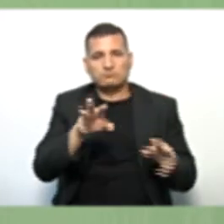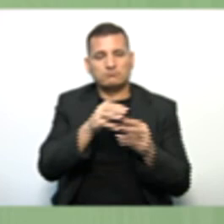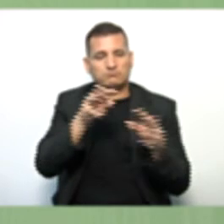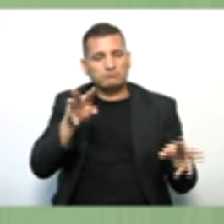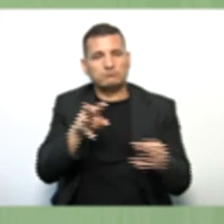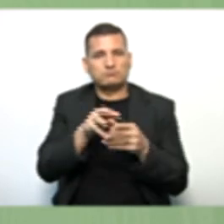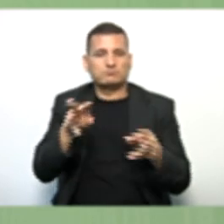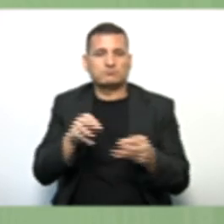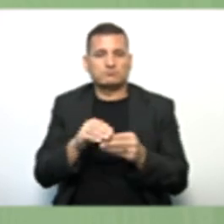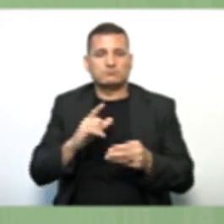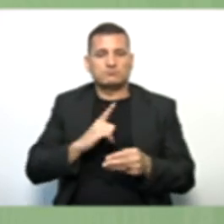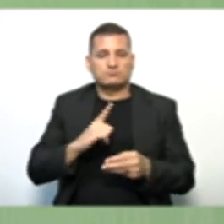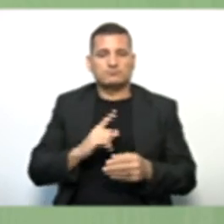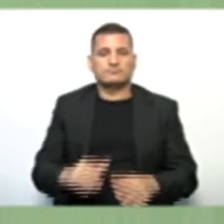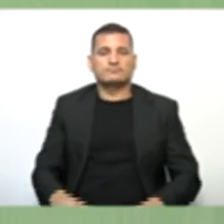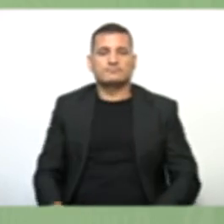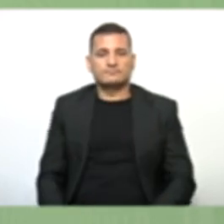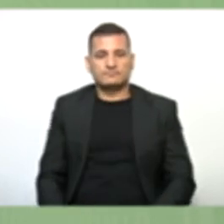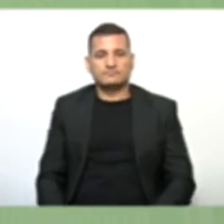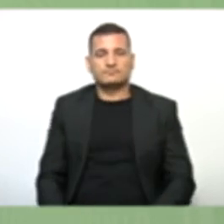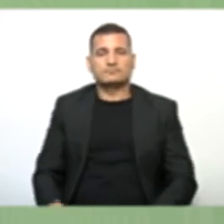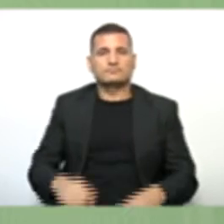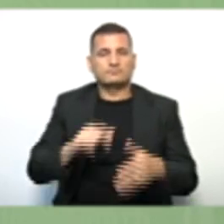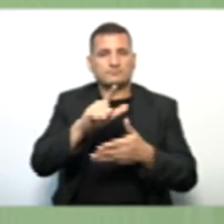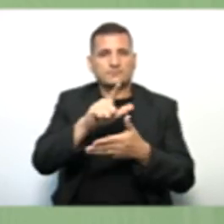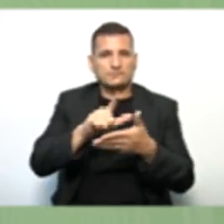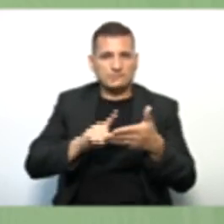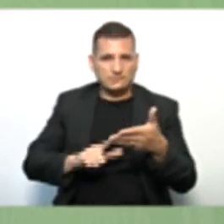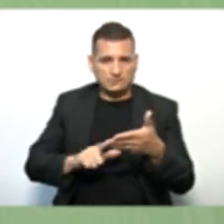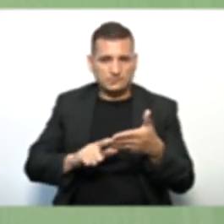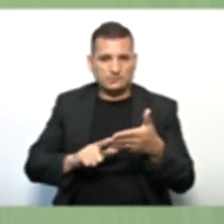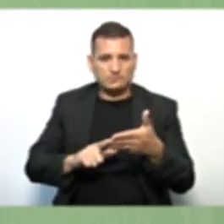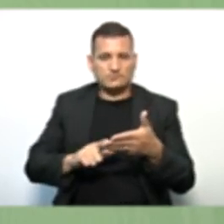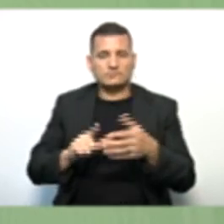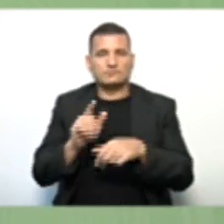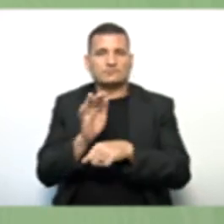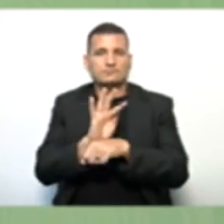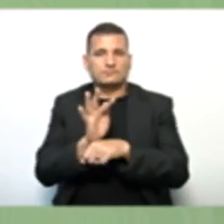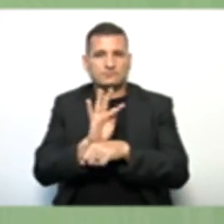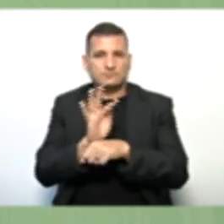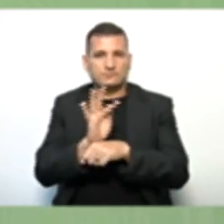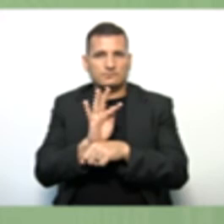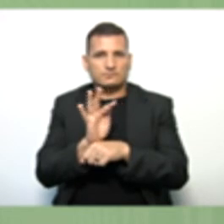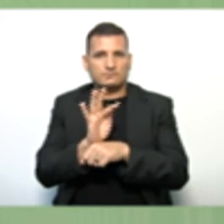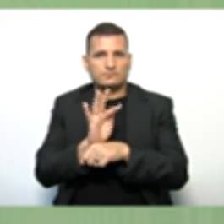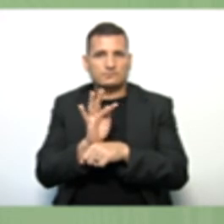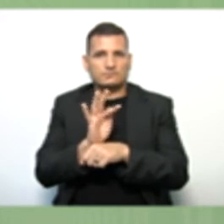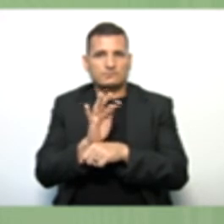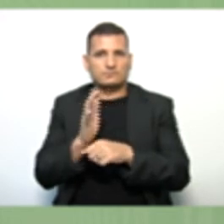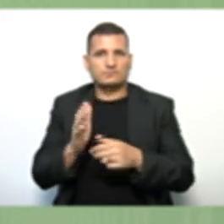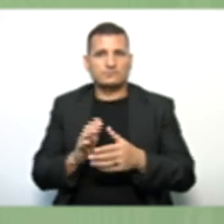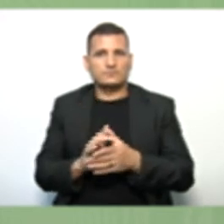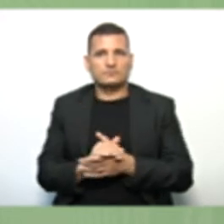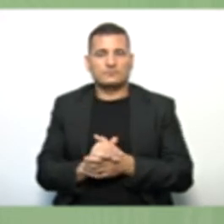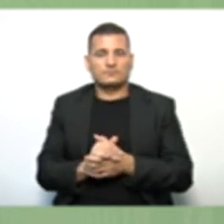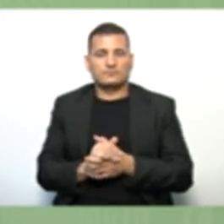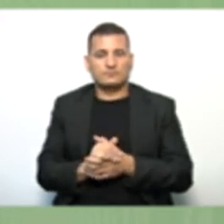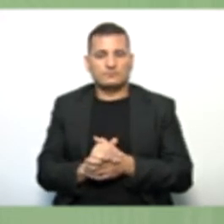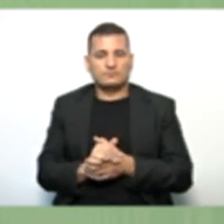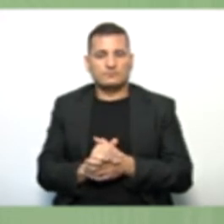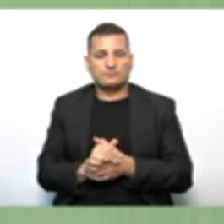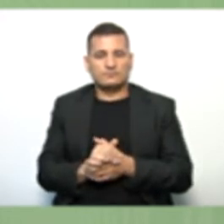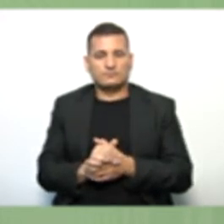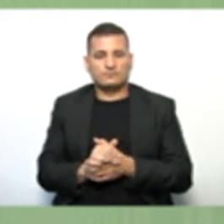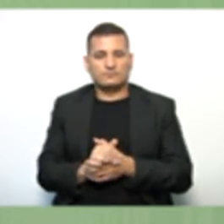tá bom? Então, vamos voltar aqui no slide. Considero a lista de filmes, tá? Essa que eu fiz aqui agora.